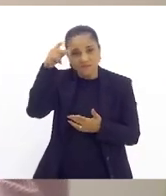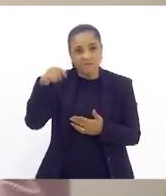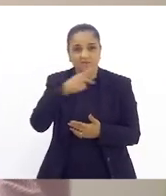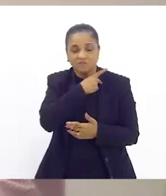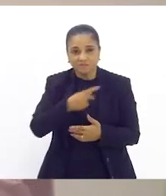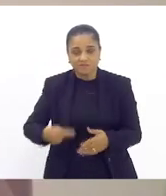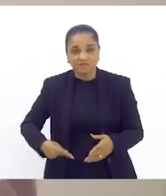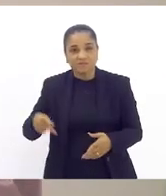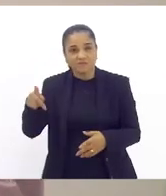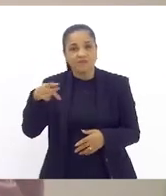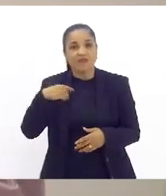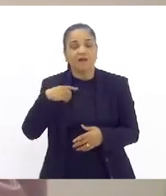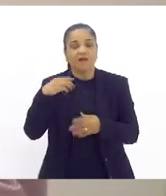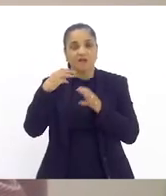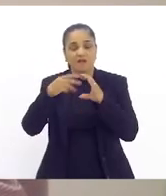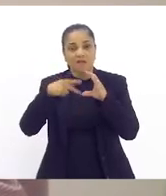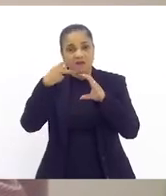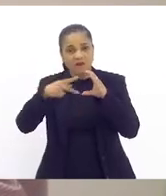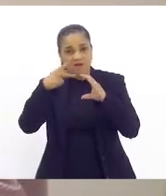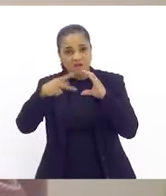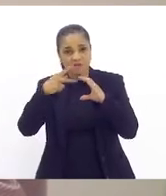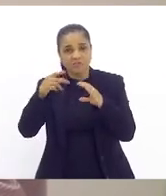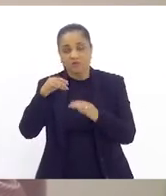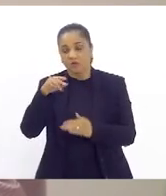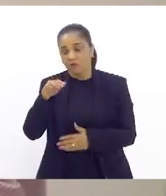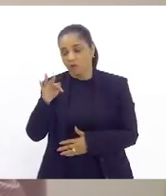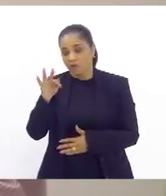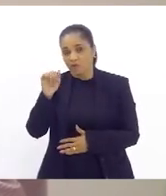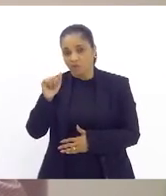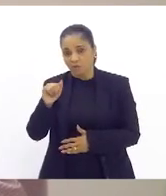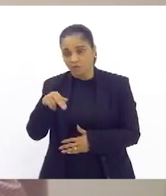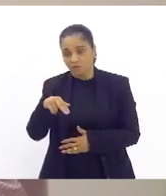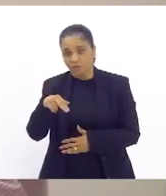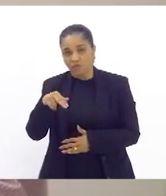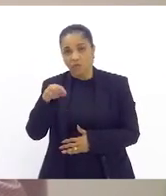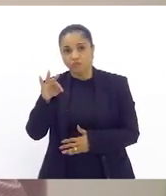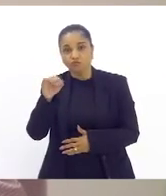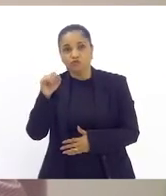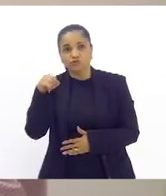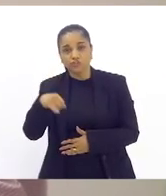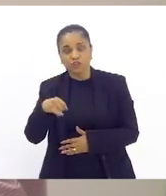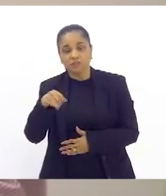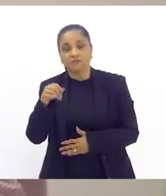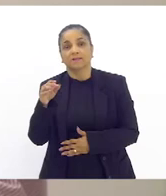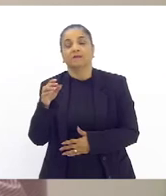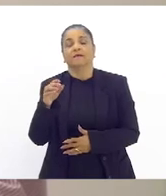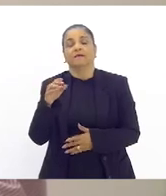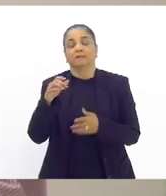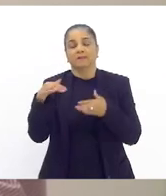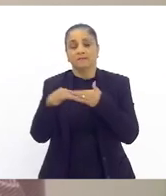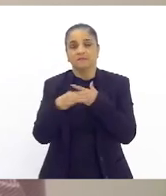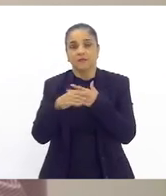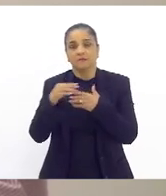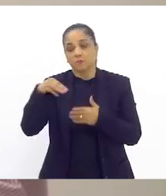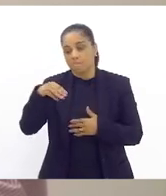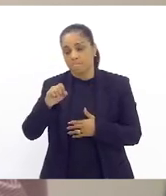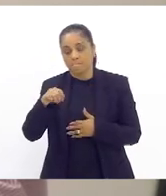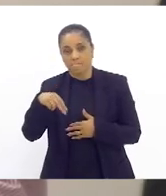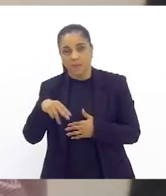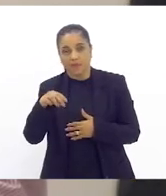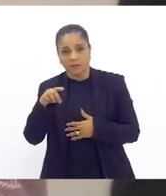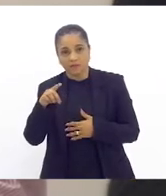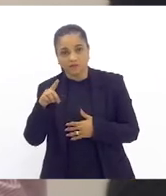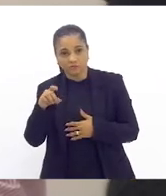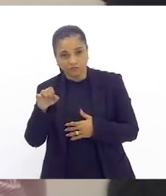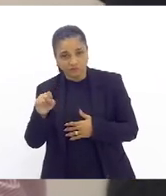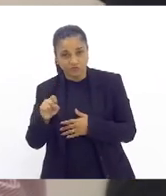hoje uma equipe só atendimentos e Paulo de Frontin então tudo acontece e acontece com